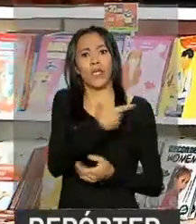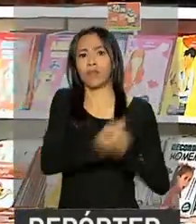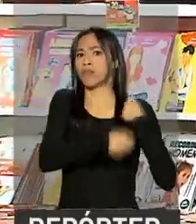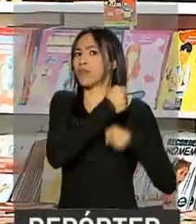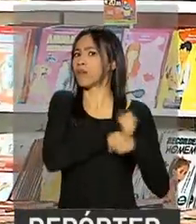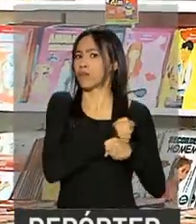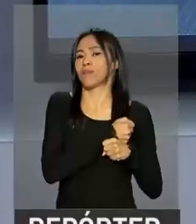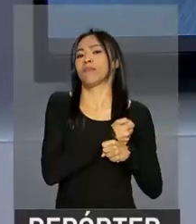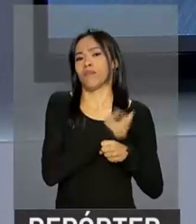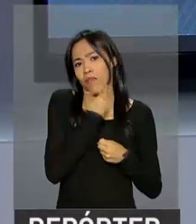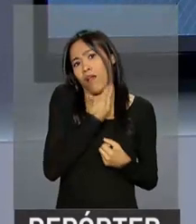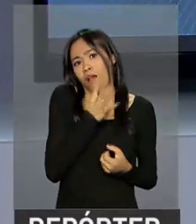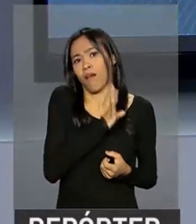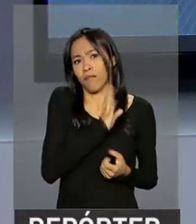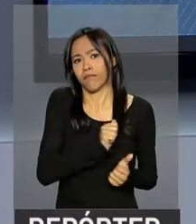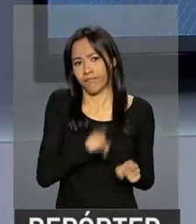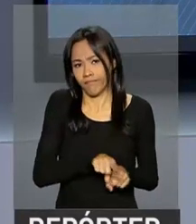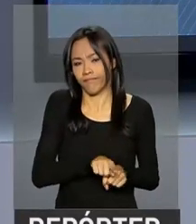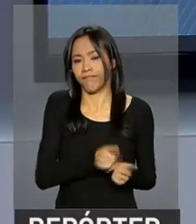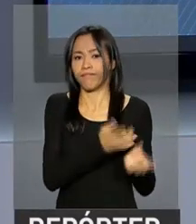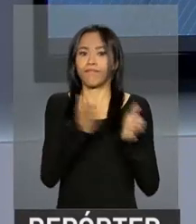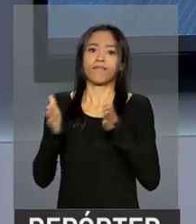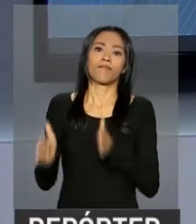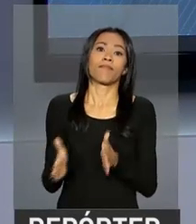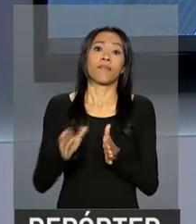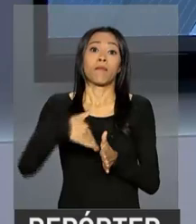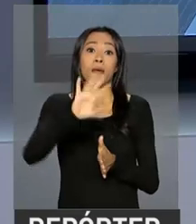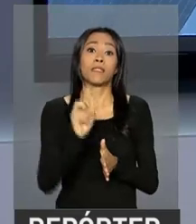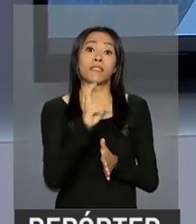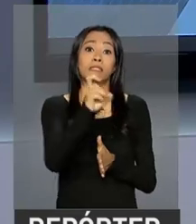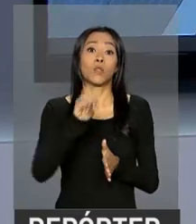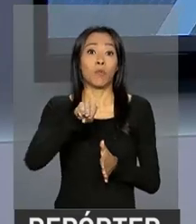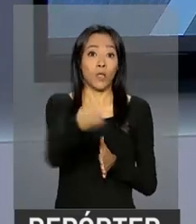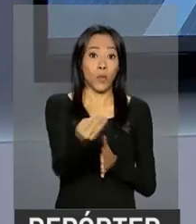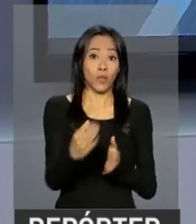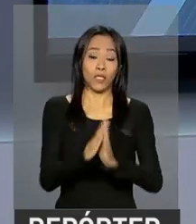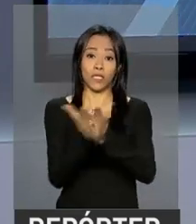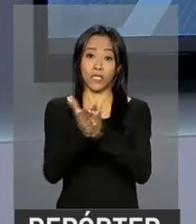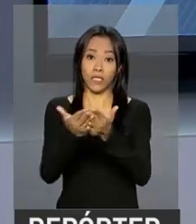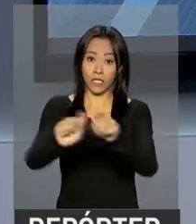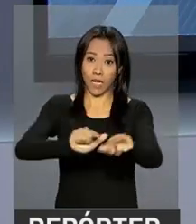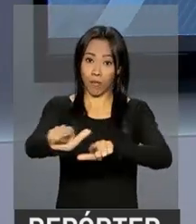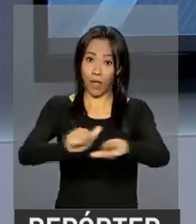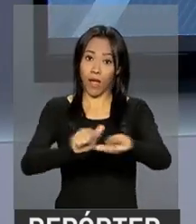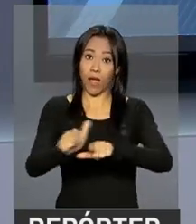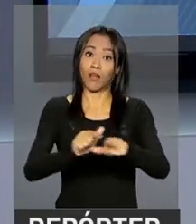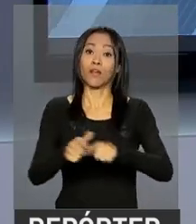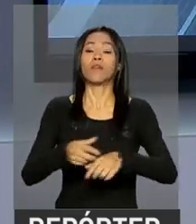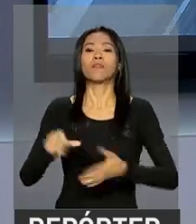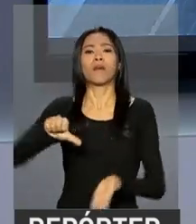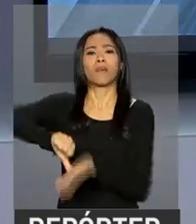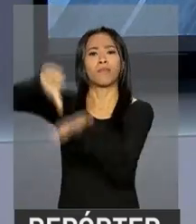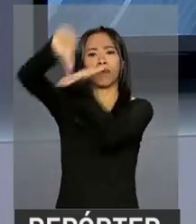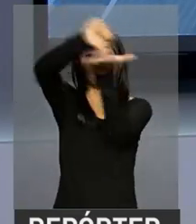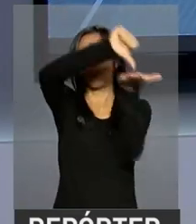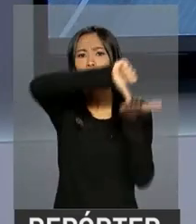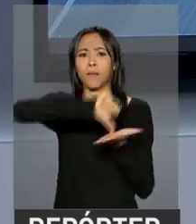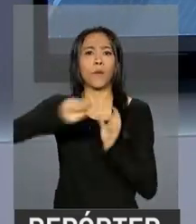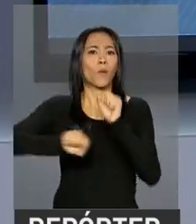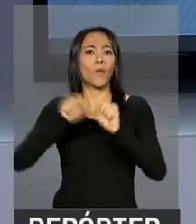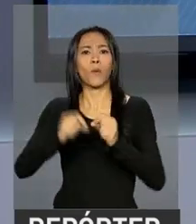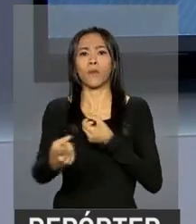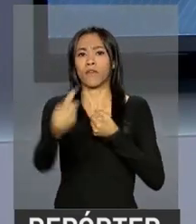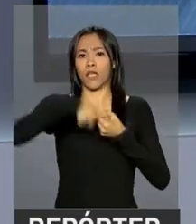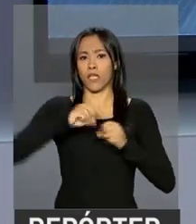legal também mais de 5 milhões de carteiras de trabalho estão nas superintendências regionais gerências e agências do